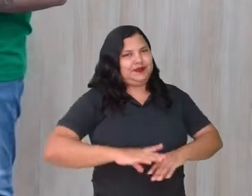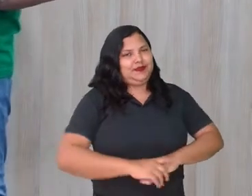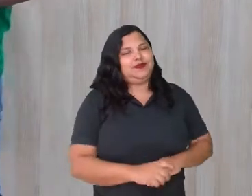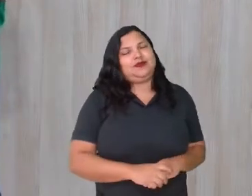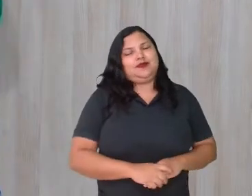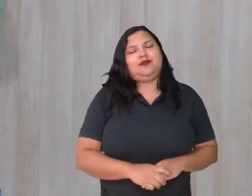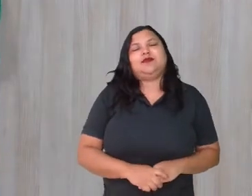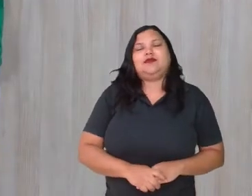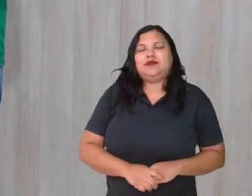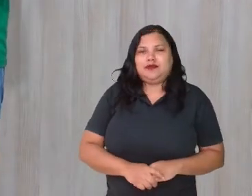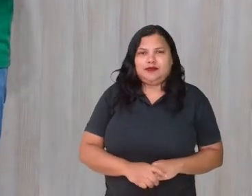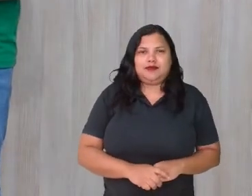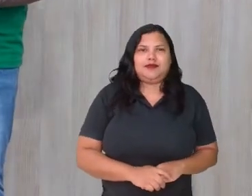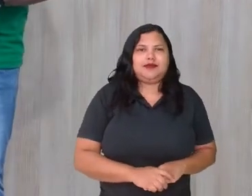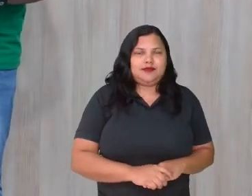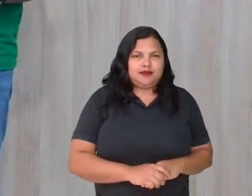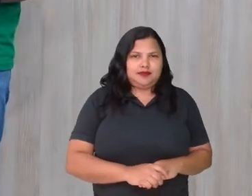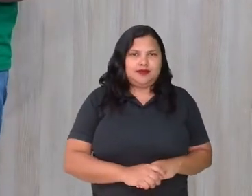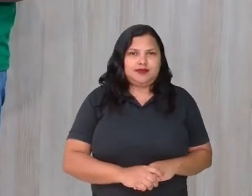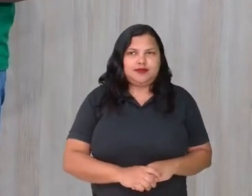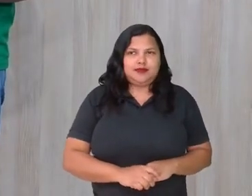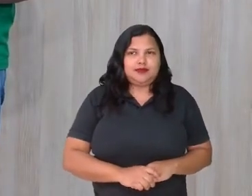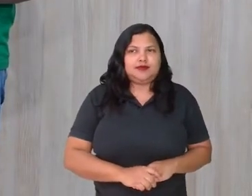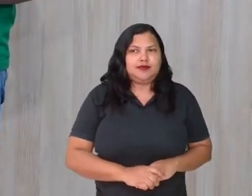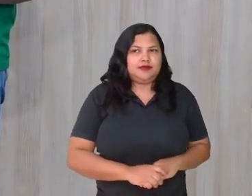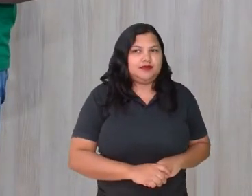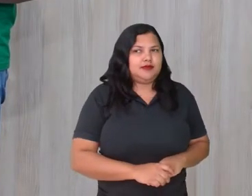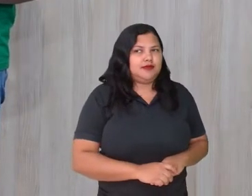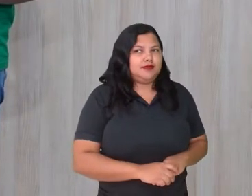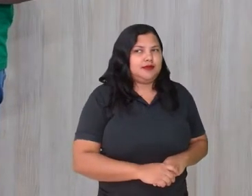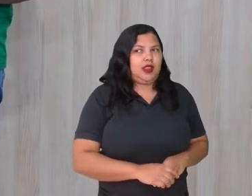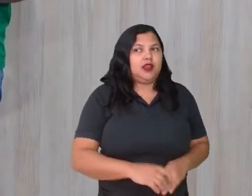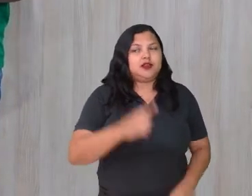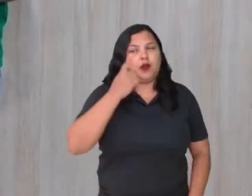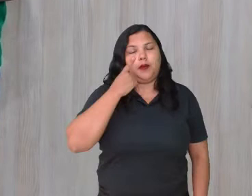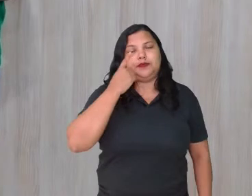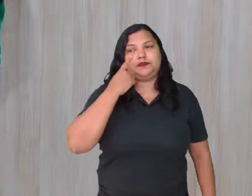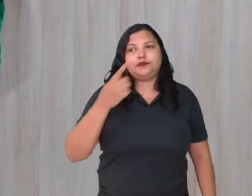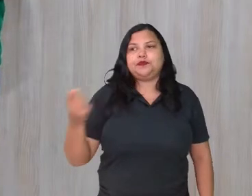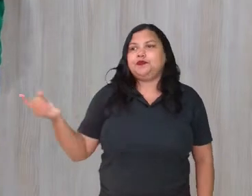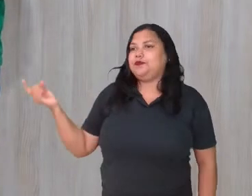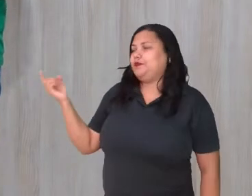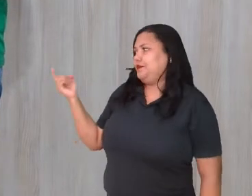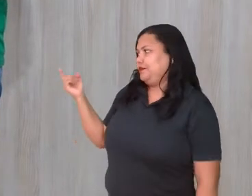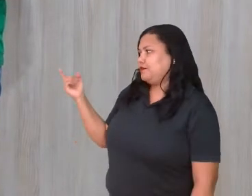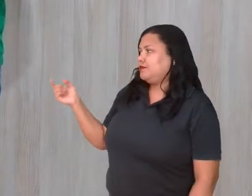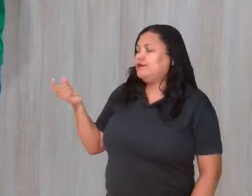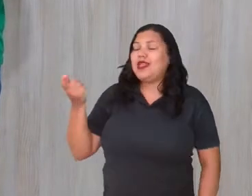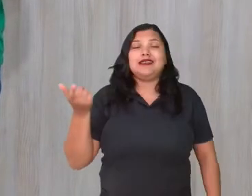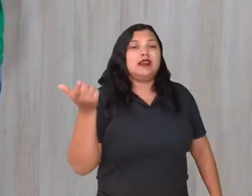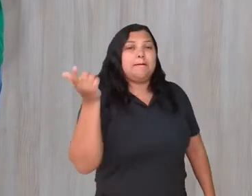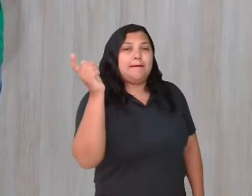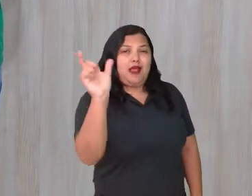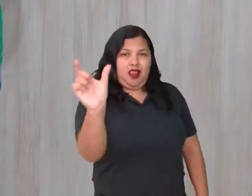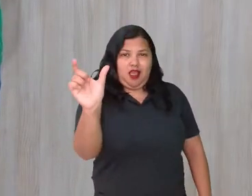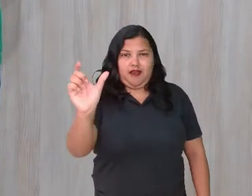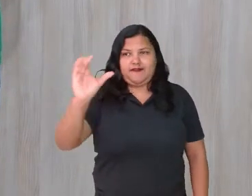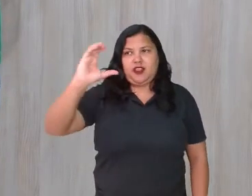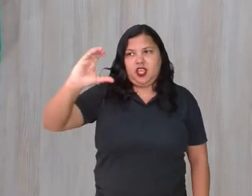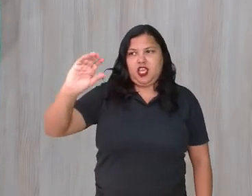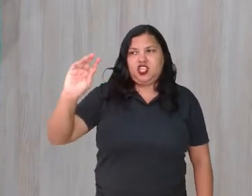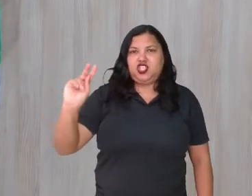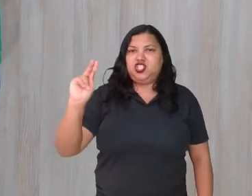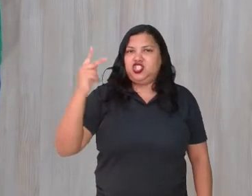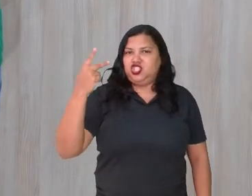prevendo fazer num determinado dia, tá certo? Então, quando a gente fala de chance, a gente fala de ter mais